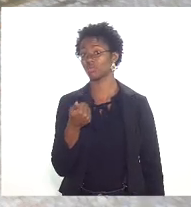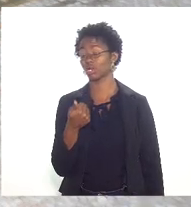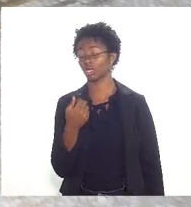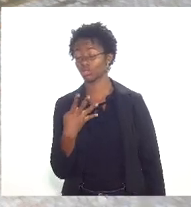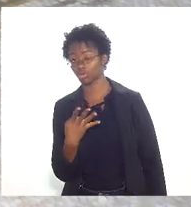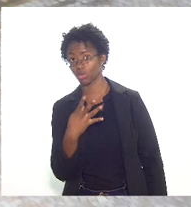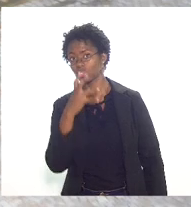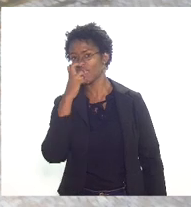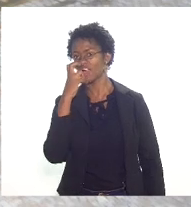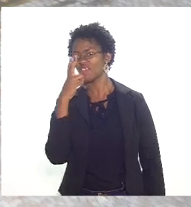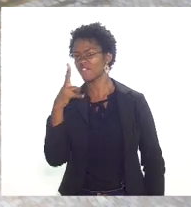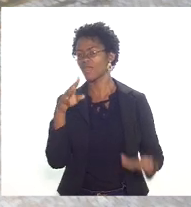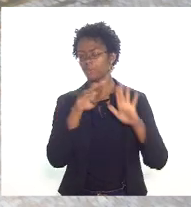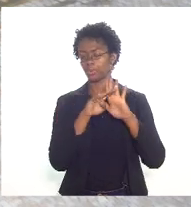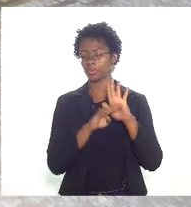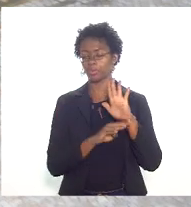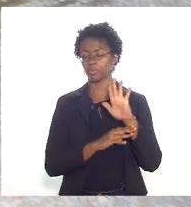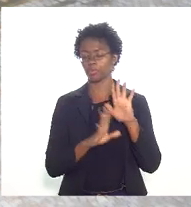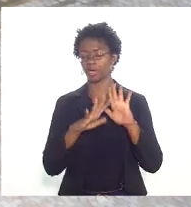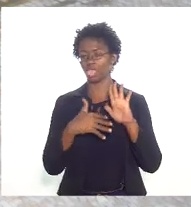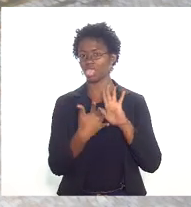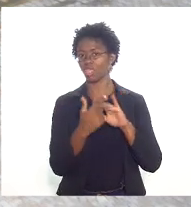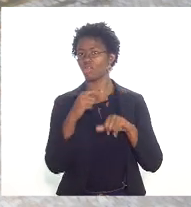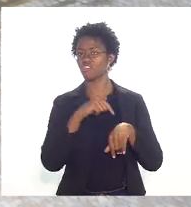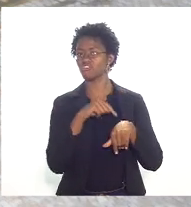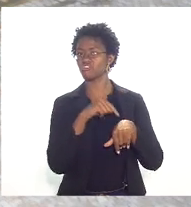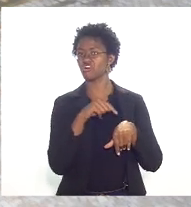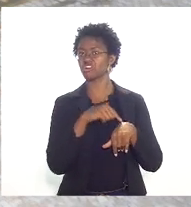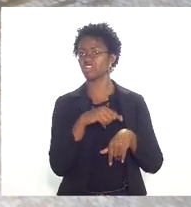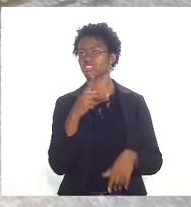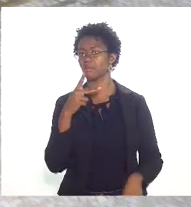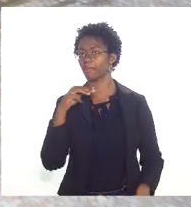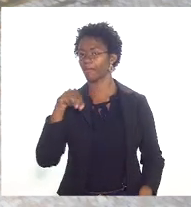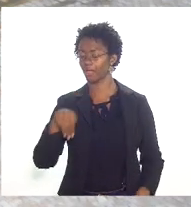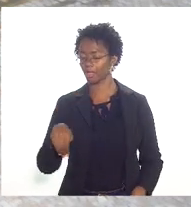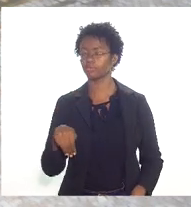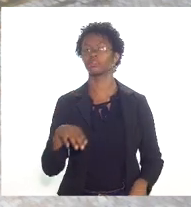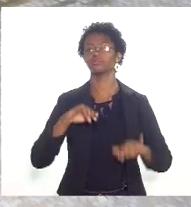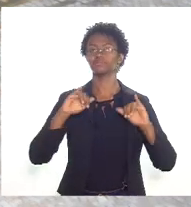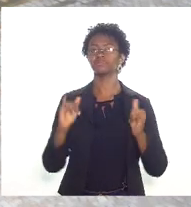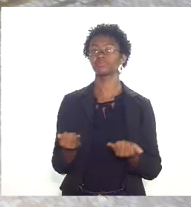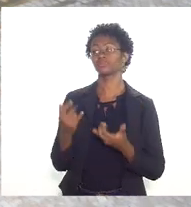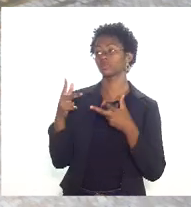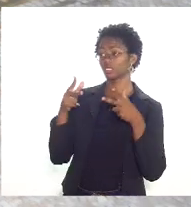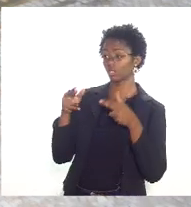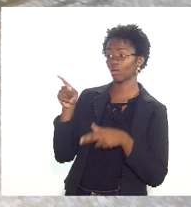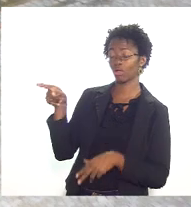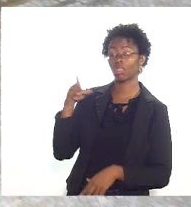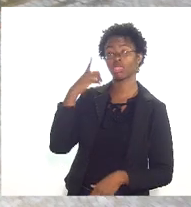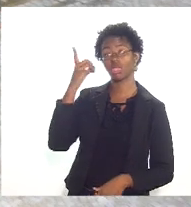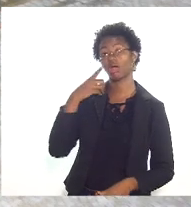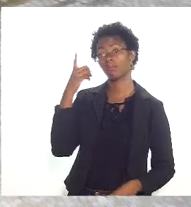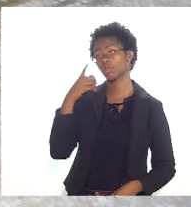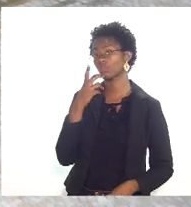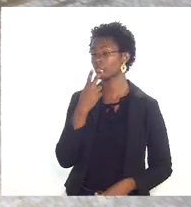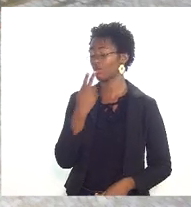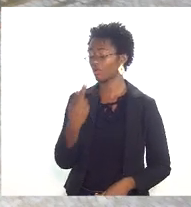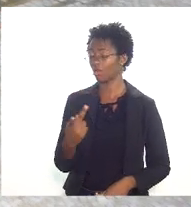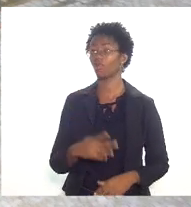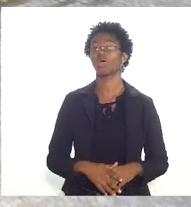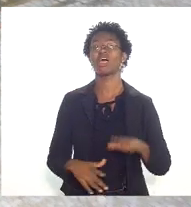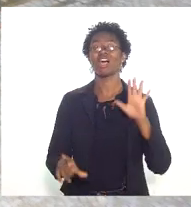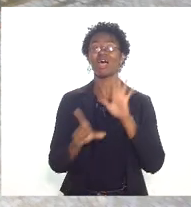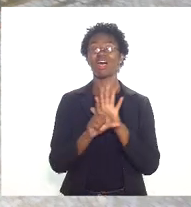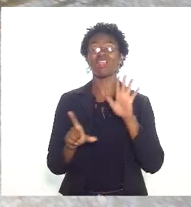escalas da Polícia Militar aproveitando também o que falou a deputada Martha Rocha que a lei orgânica